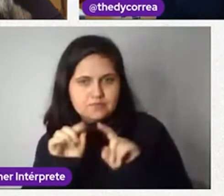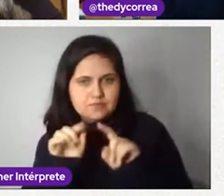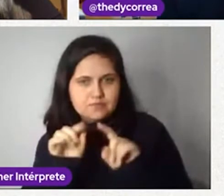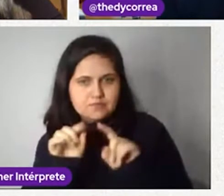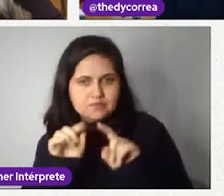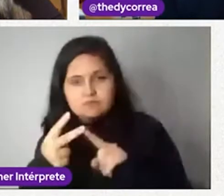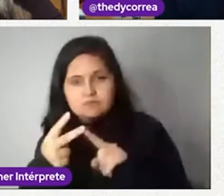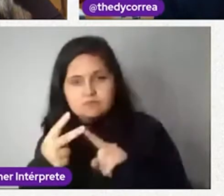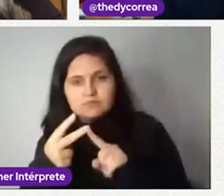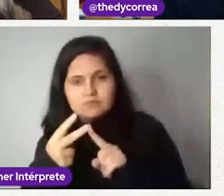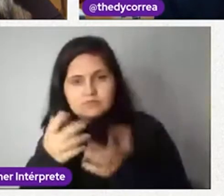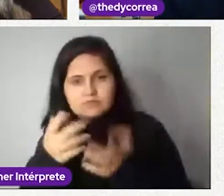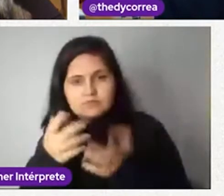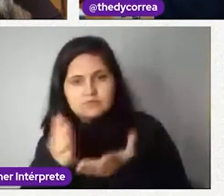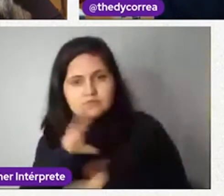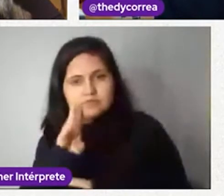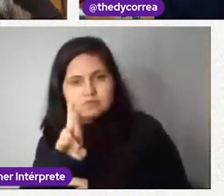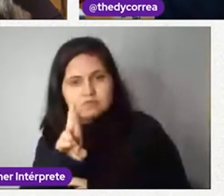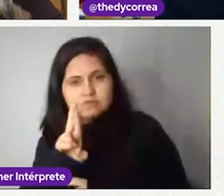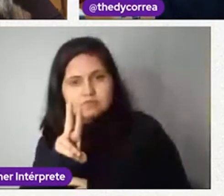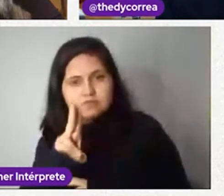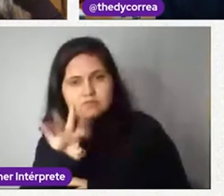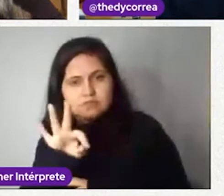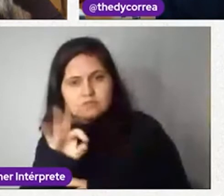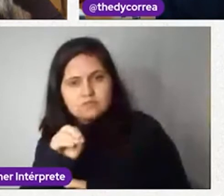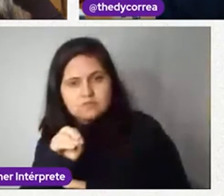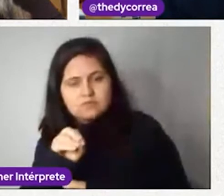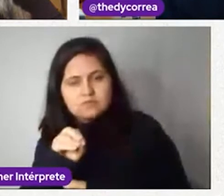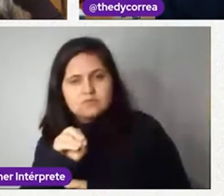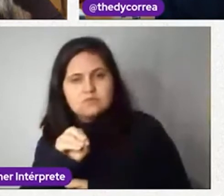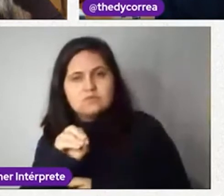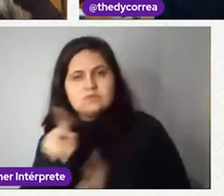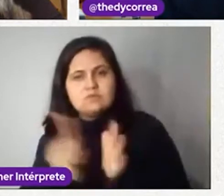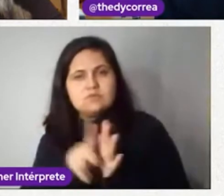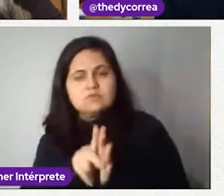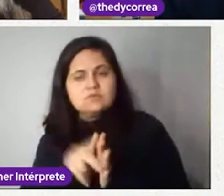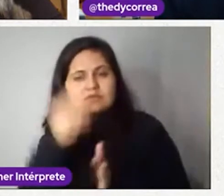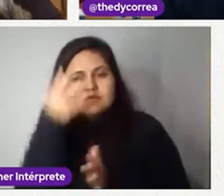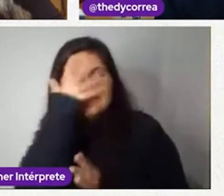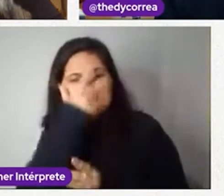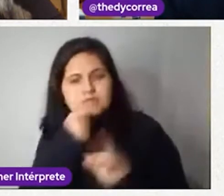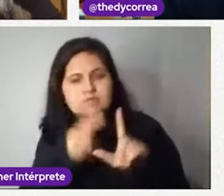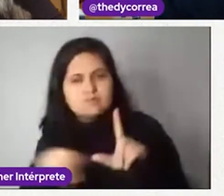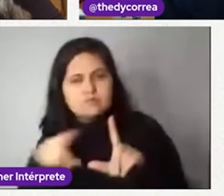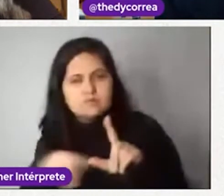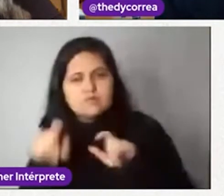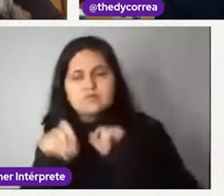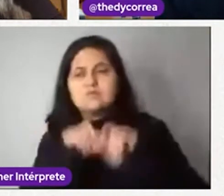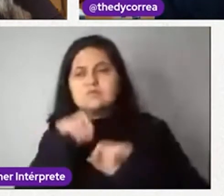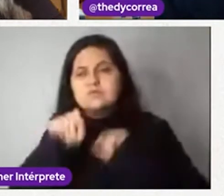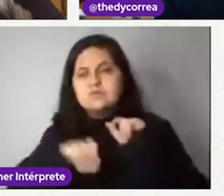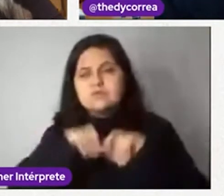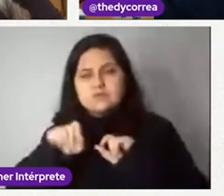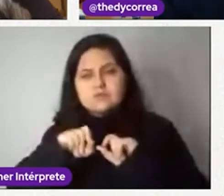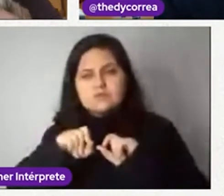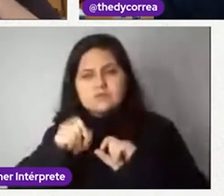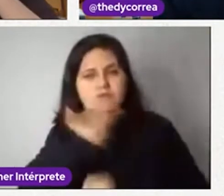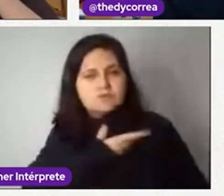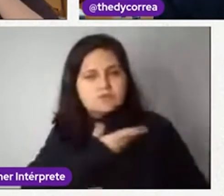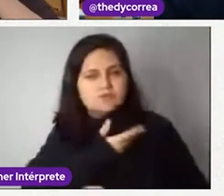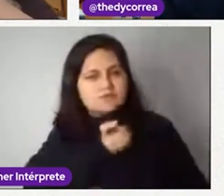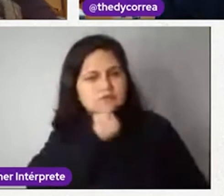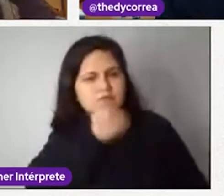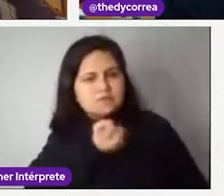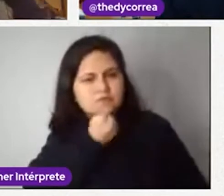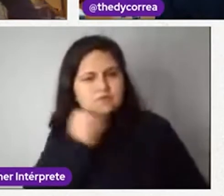terceira, na verdade, que é uma edição comemorativa lançada pela Belas Letras, que um amigo me contou